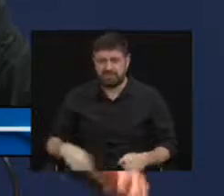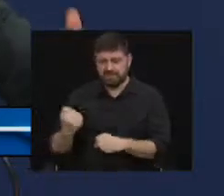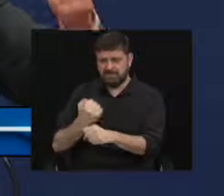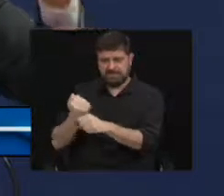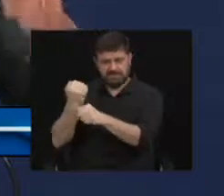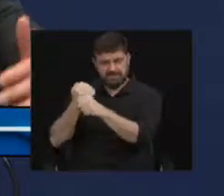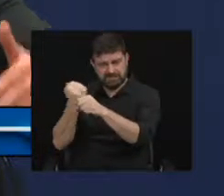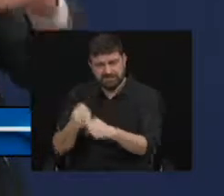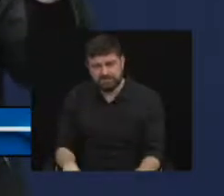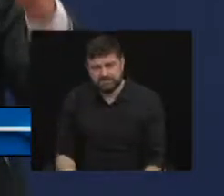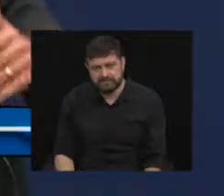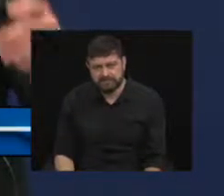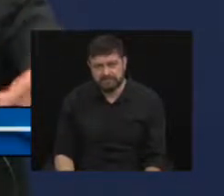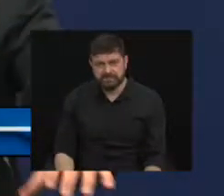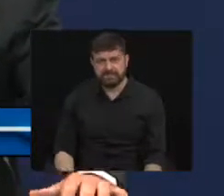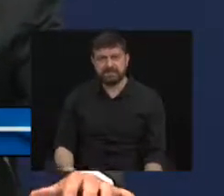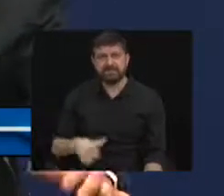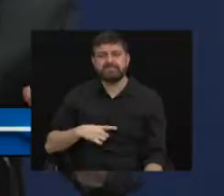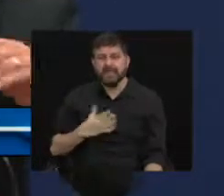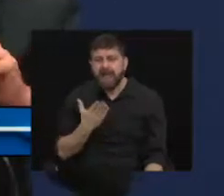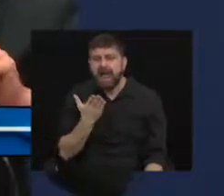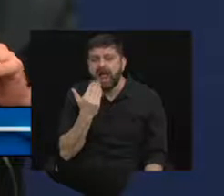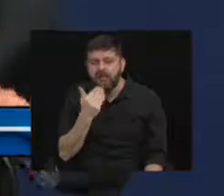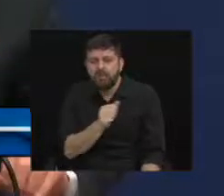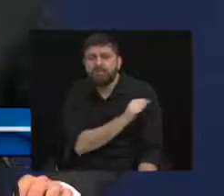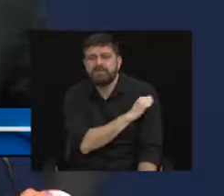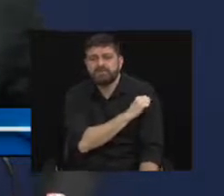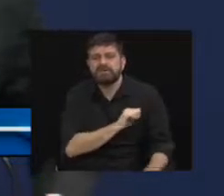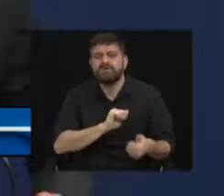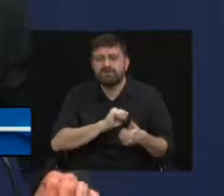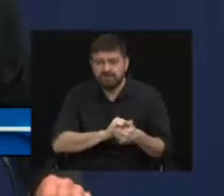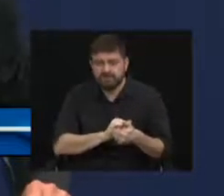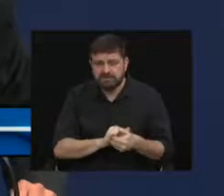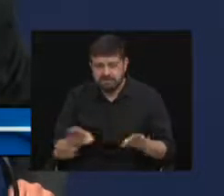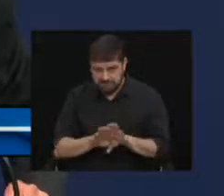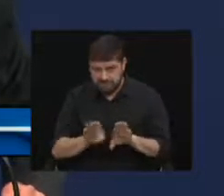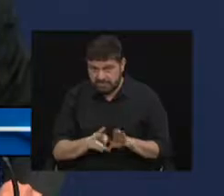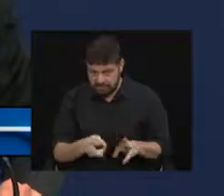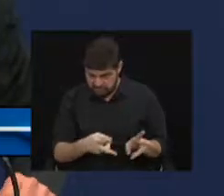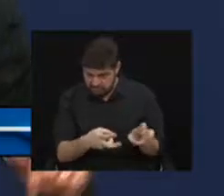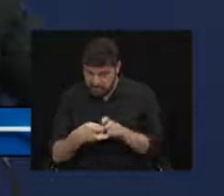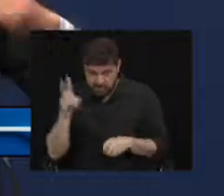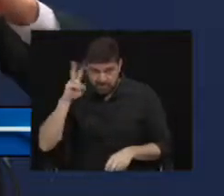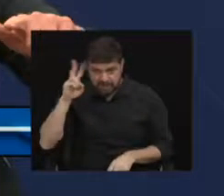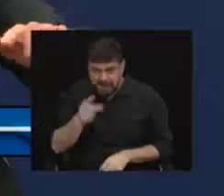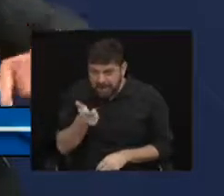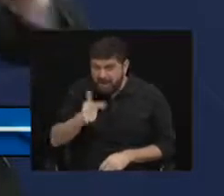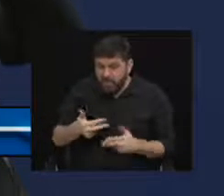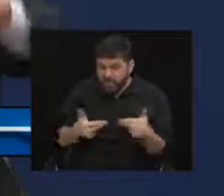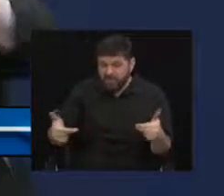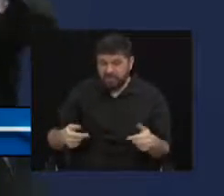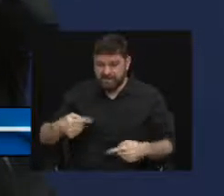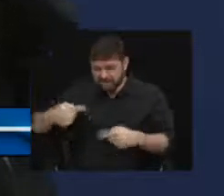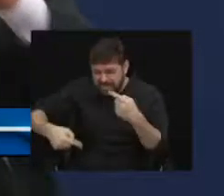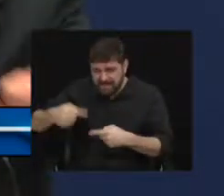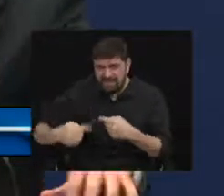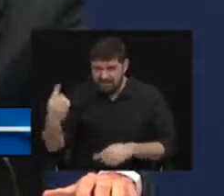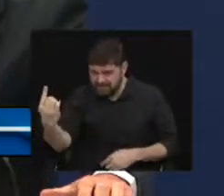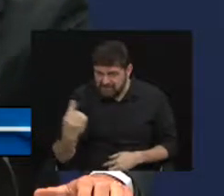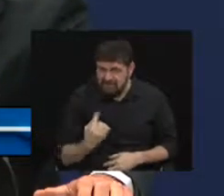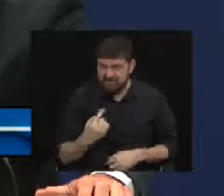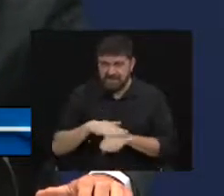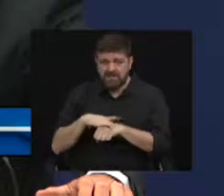ofereceria palestra, agora o tal do baú da Mônica. Então vocês estão entulhando as unidades, gastando mal o dinheiro público.